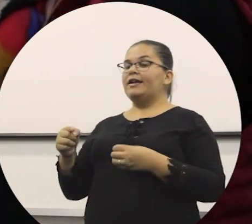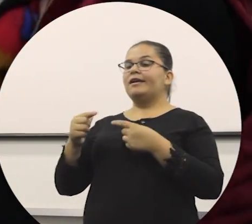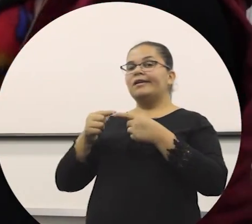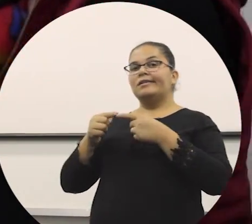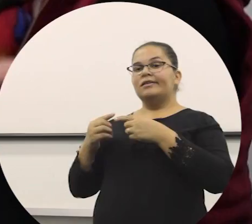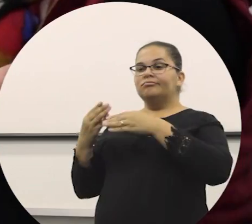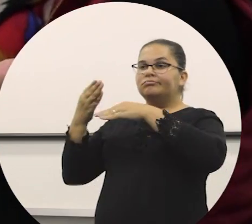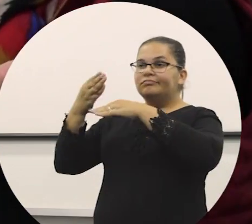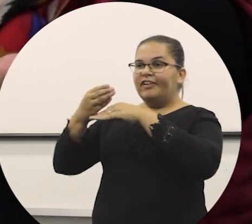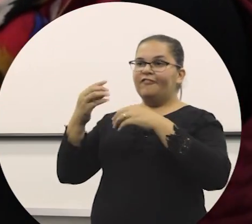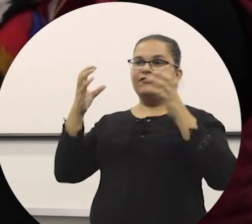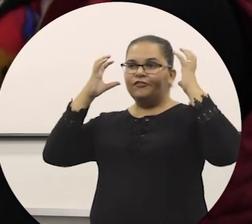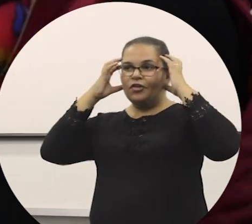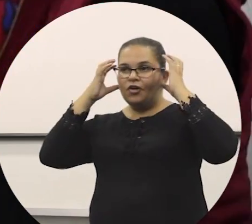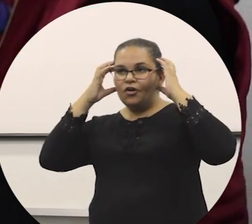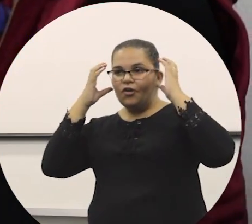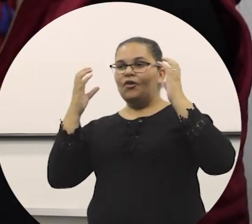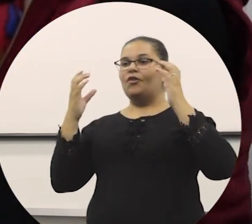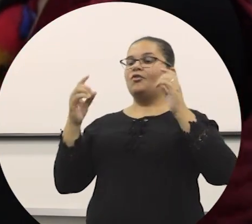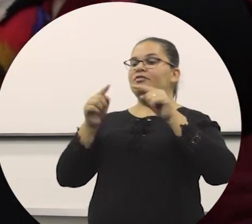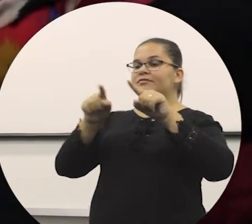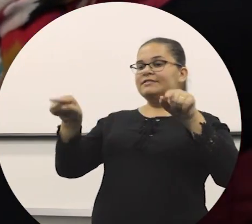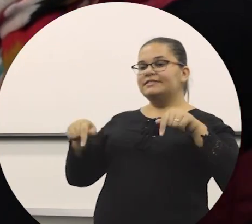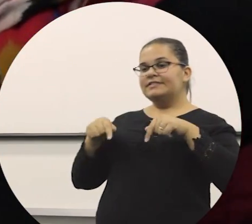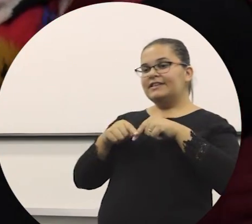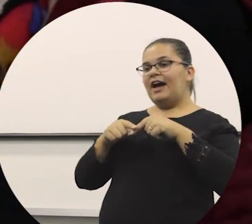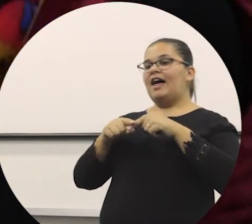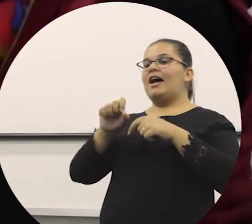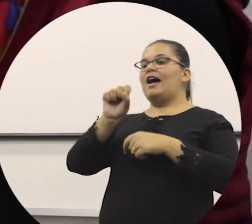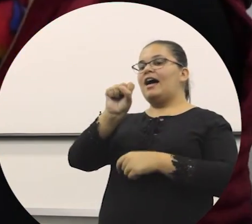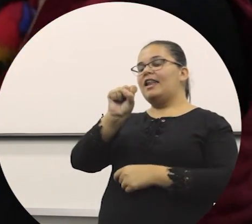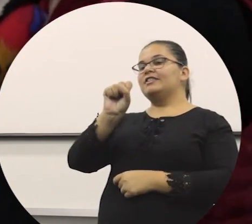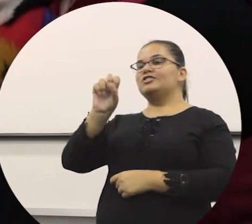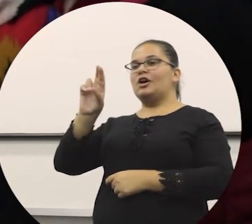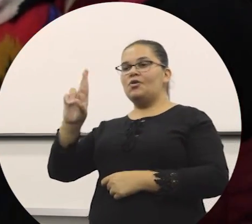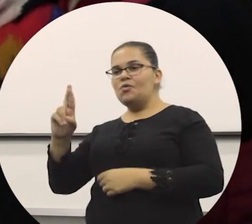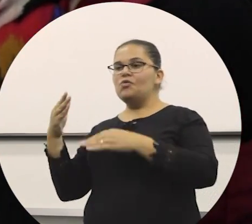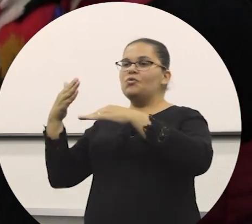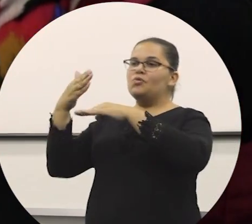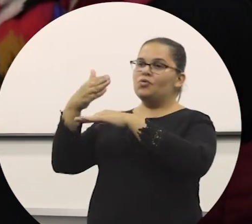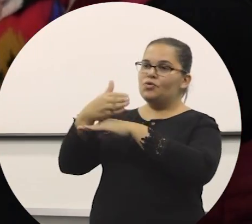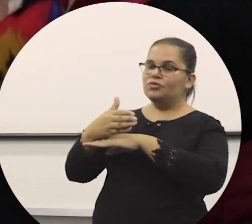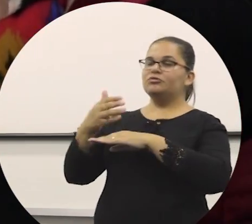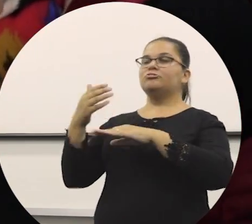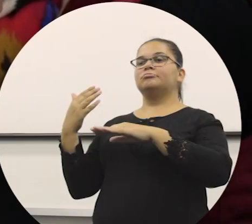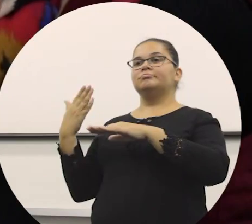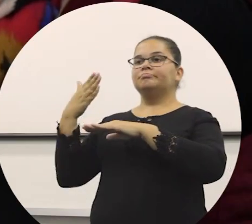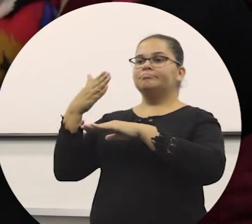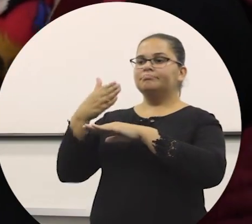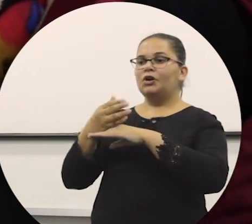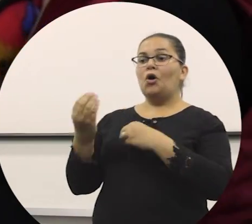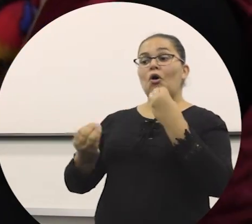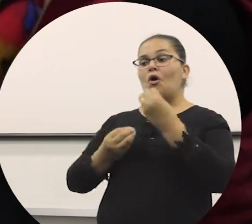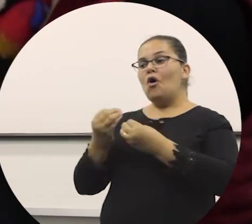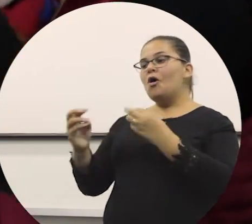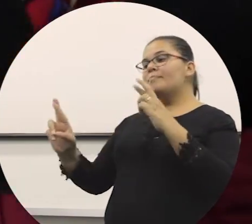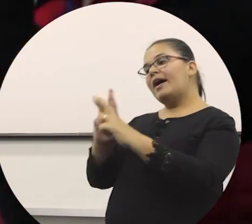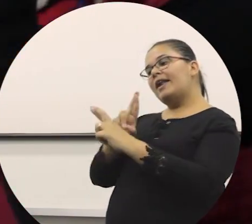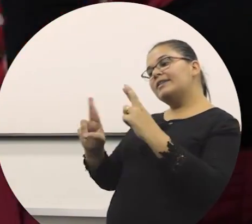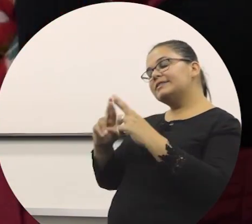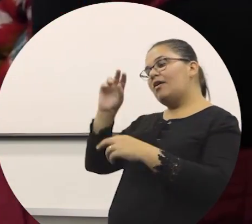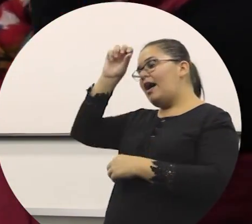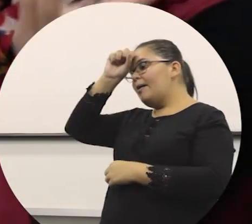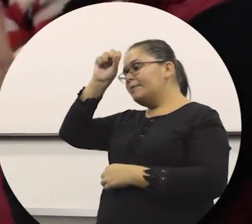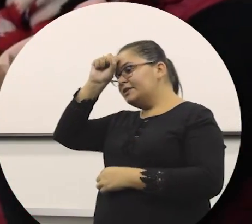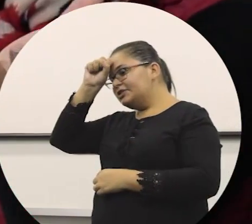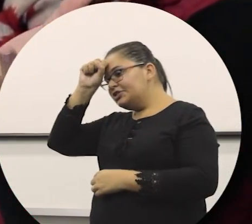sabe que é pouco fono, nesse sentido, né? Fono, mas para fazer essa relação entre o que ela aprende, que